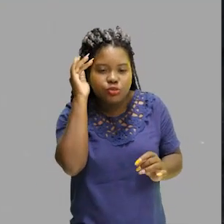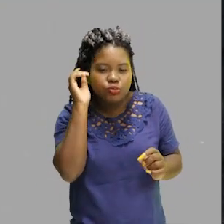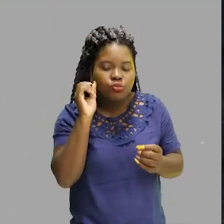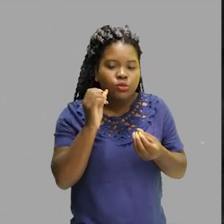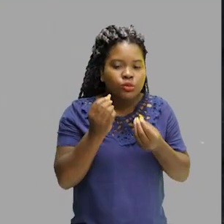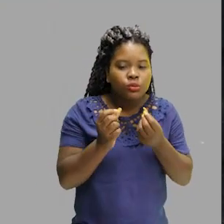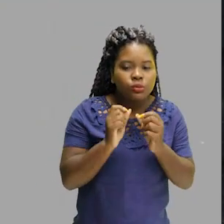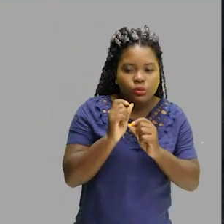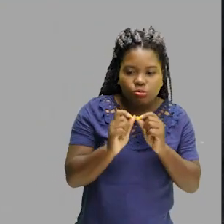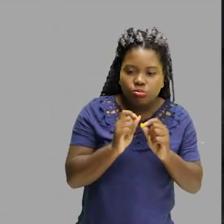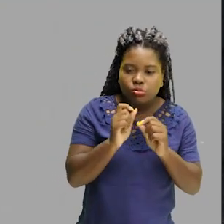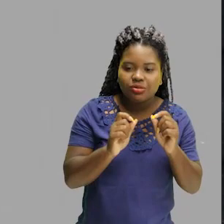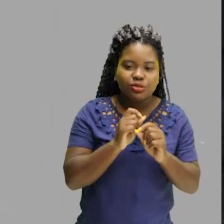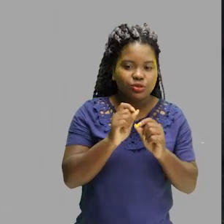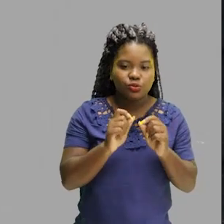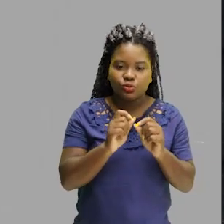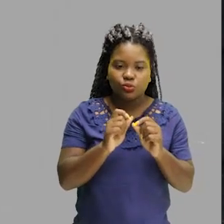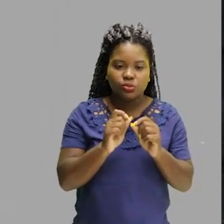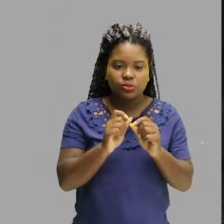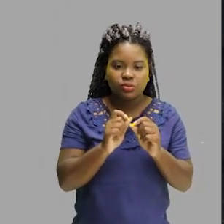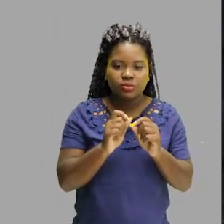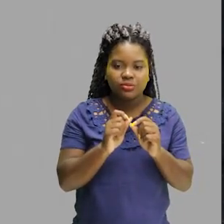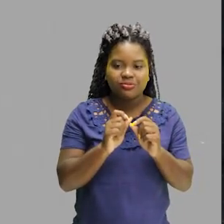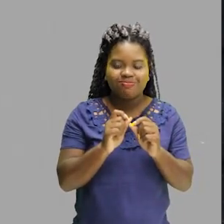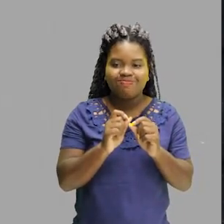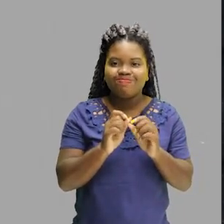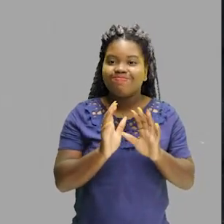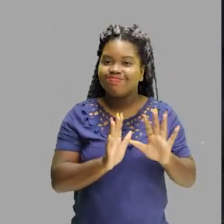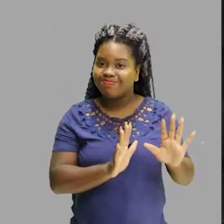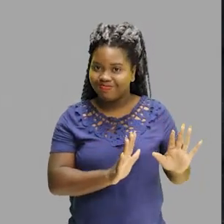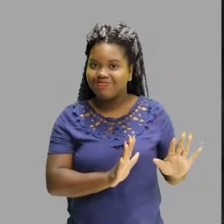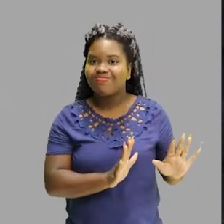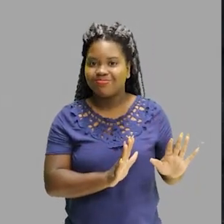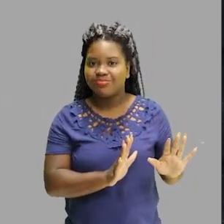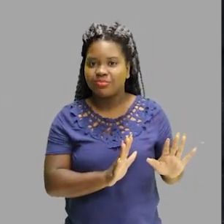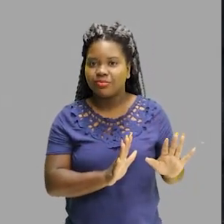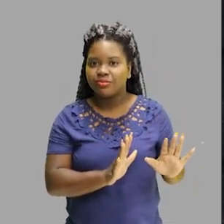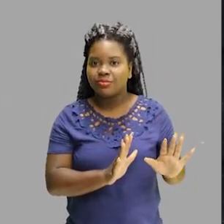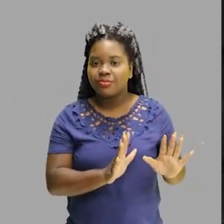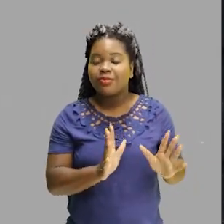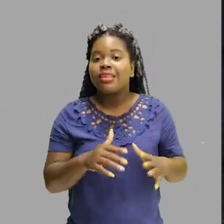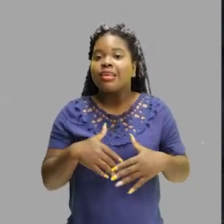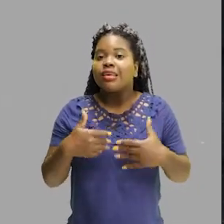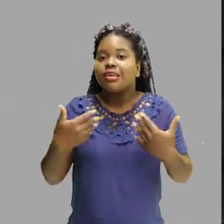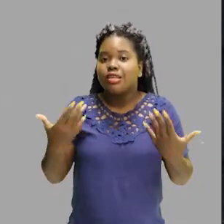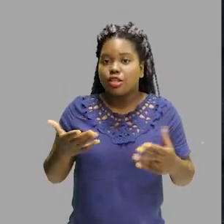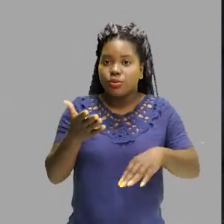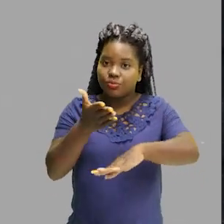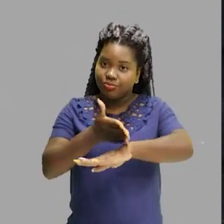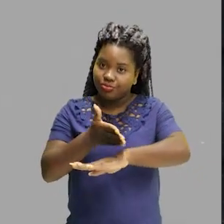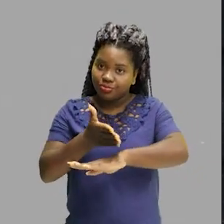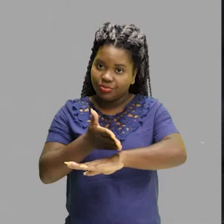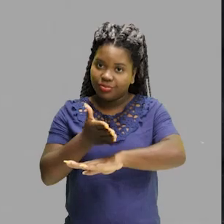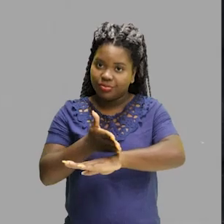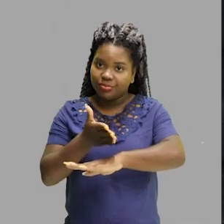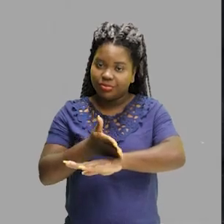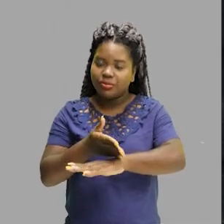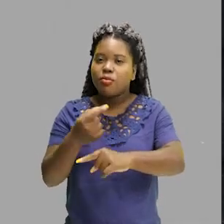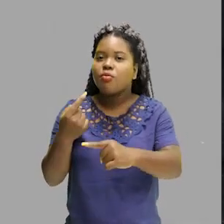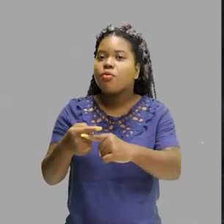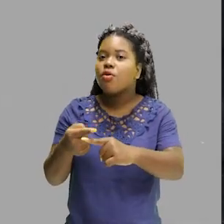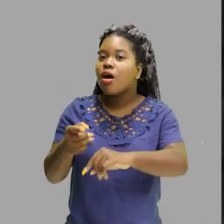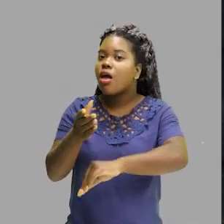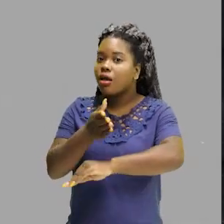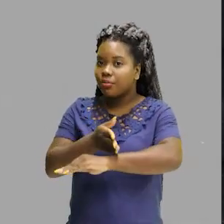Então, nessa época aqui, né, na Idade Média, a gente volta a falar um pouquinho da Idade Média, porque a gente quer falar do início do teatro. Nós